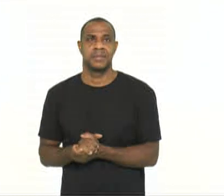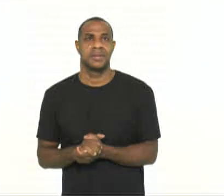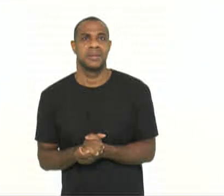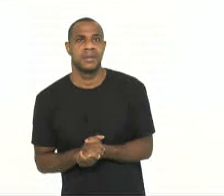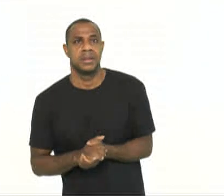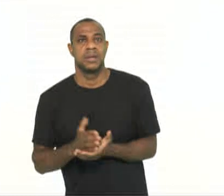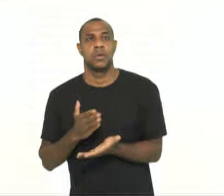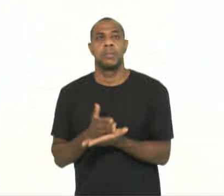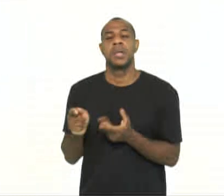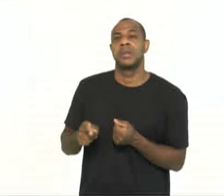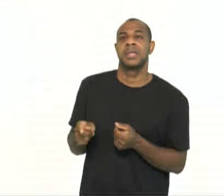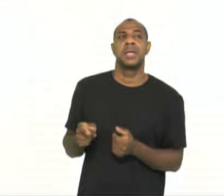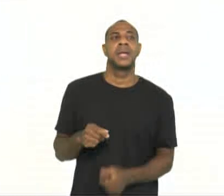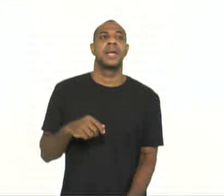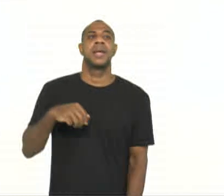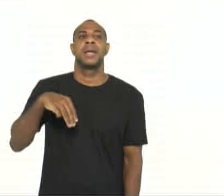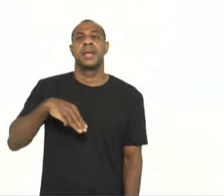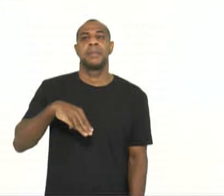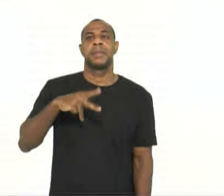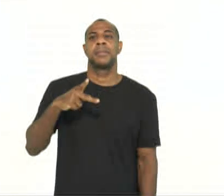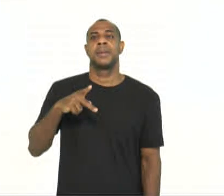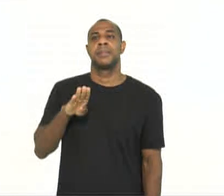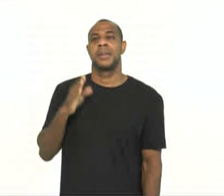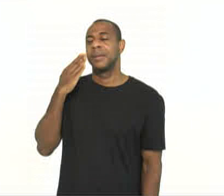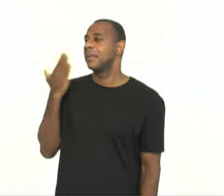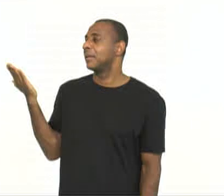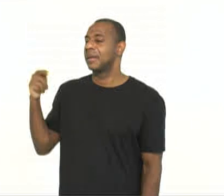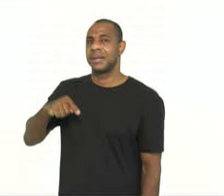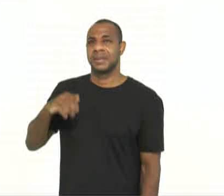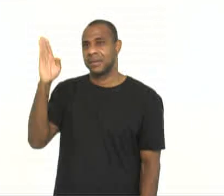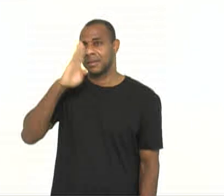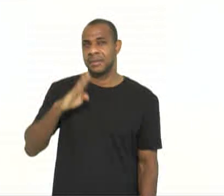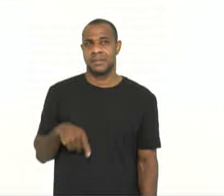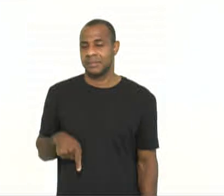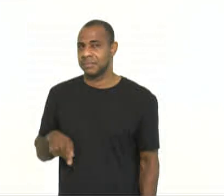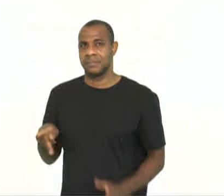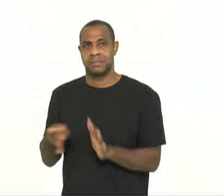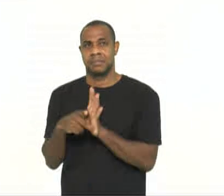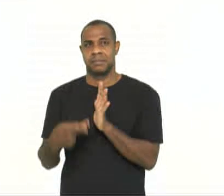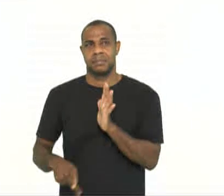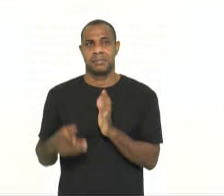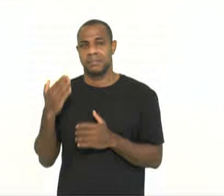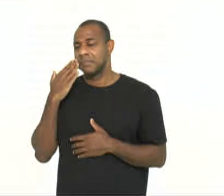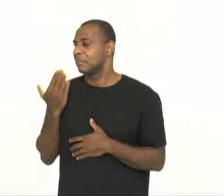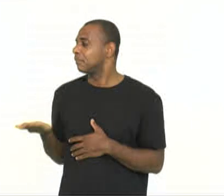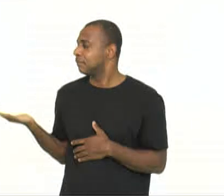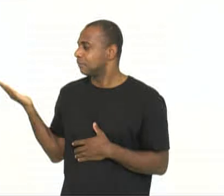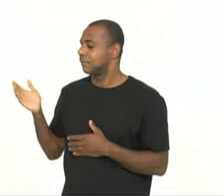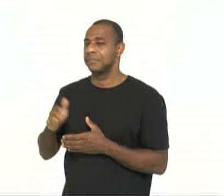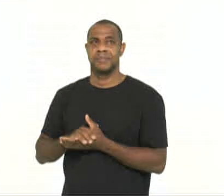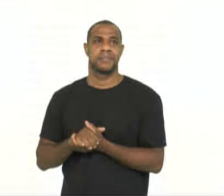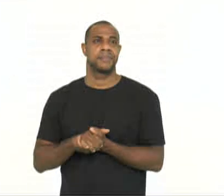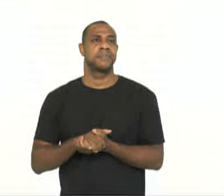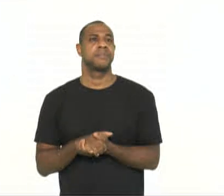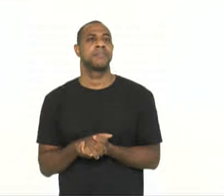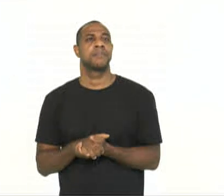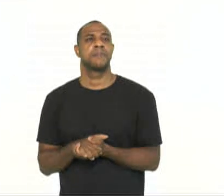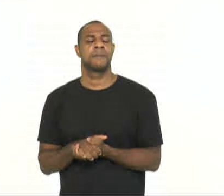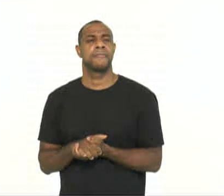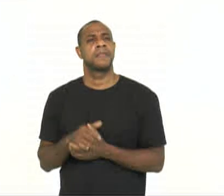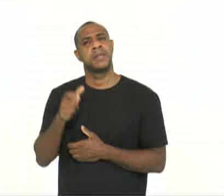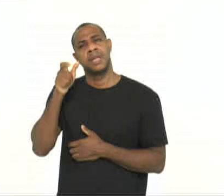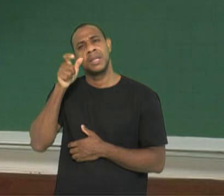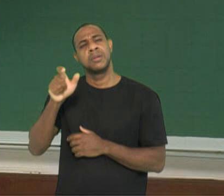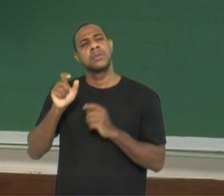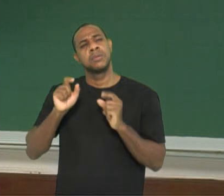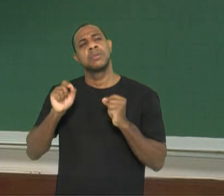Alegria, com batida de rock, e Gilberto Gil, que toca, juntamente com Mutantes, Domingo no Parque. O interessante,